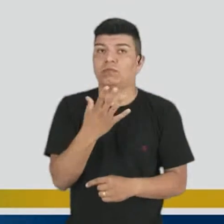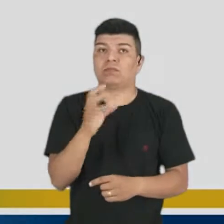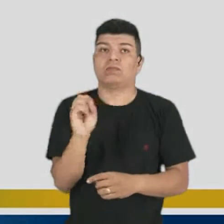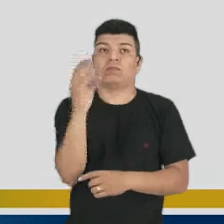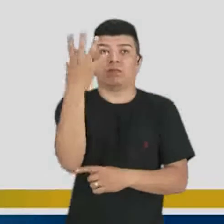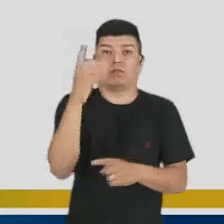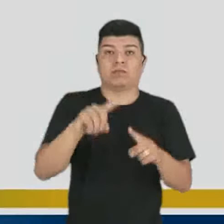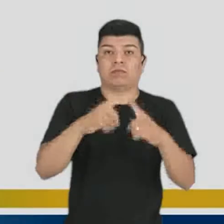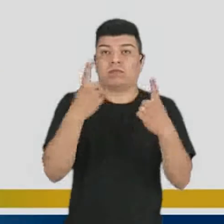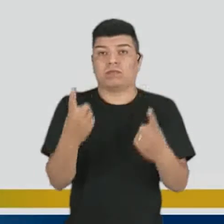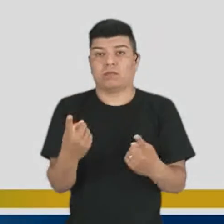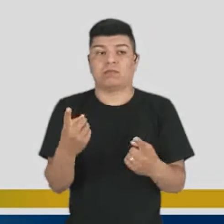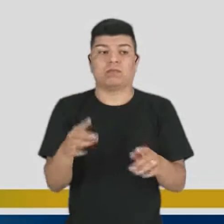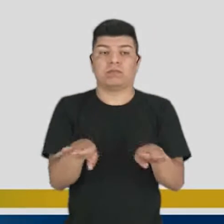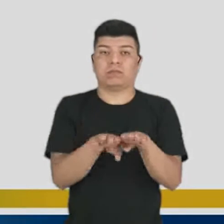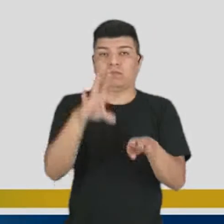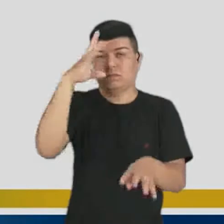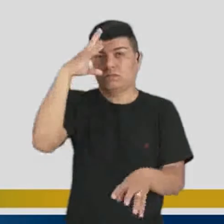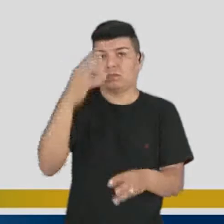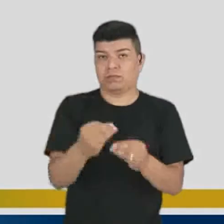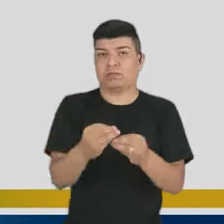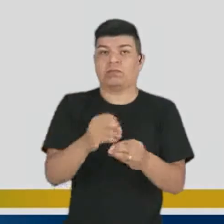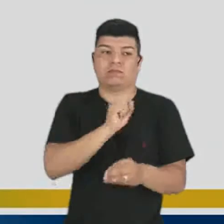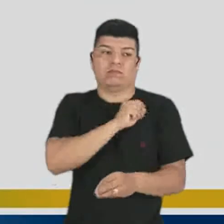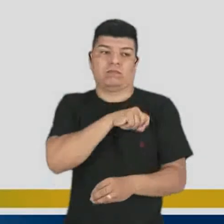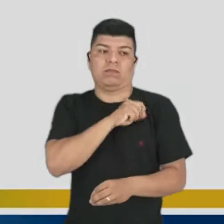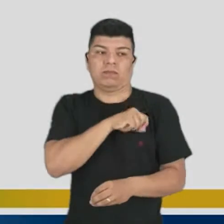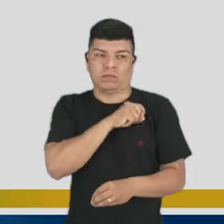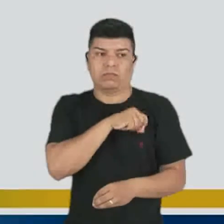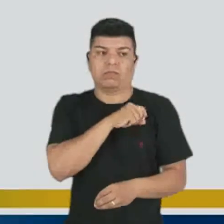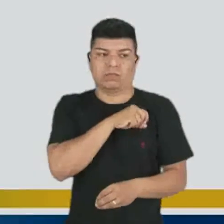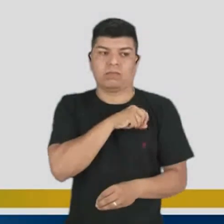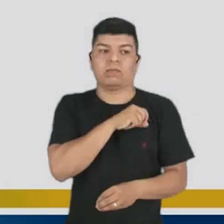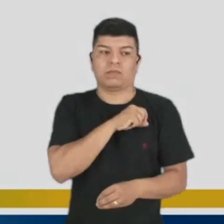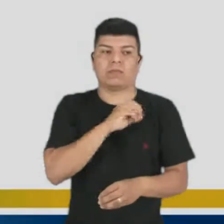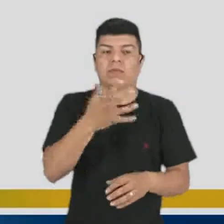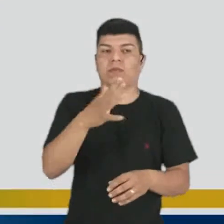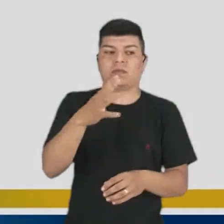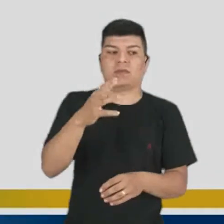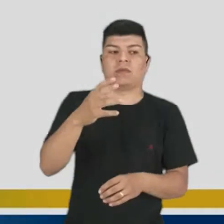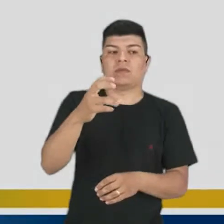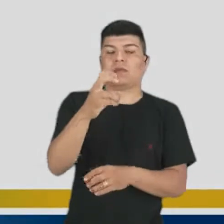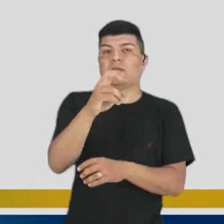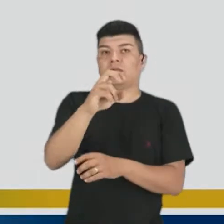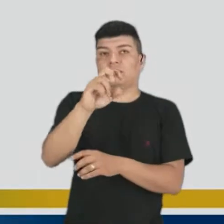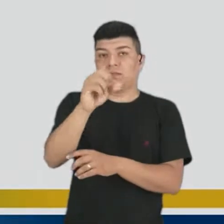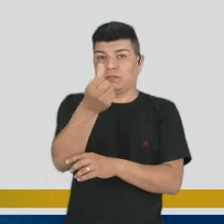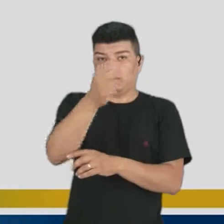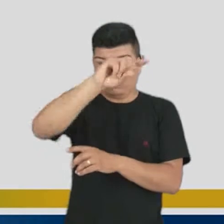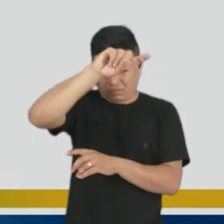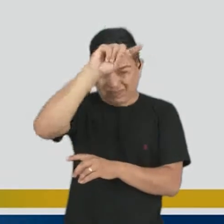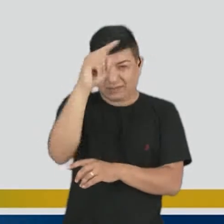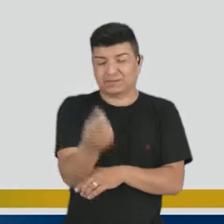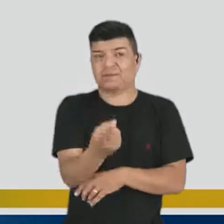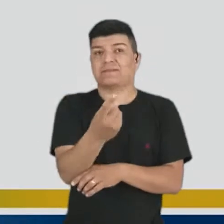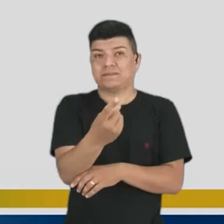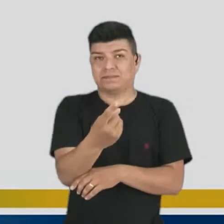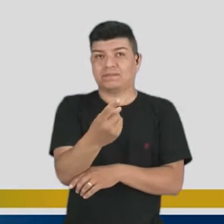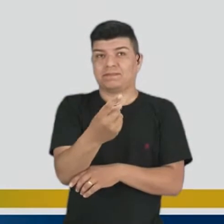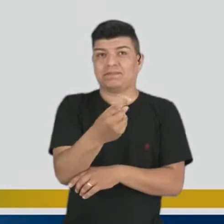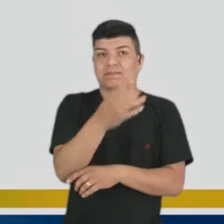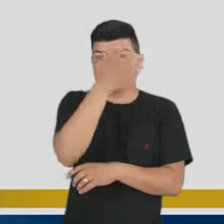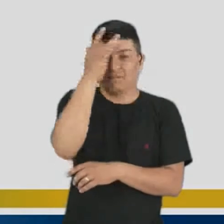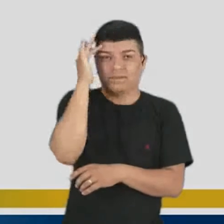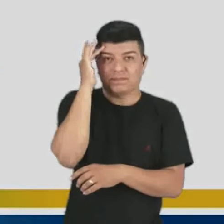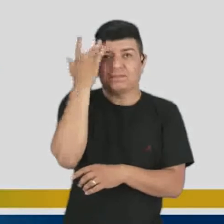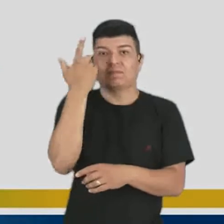porém pedagógica, ou sabe ser vingativa aos 6,5 bilhões de terráqueos. Se alterarem o equilíbrio natural, eu